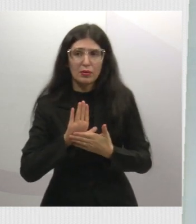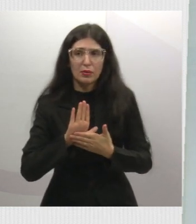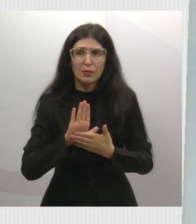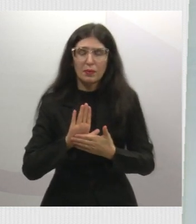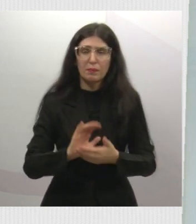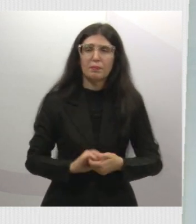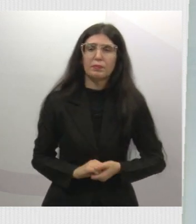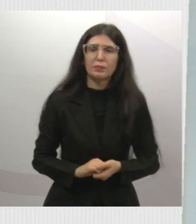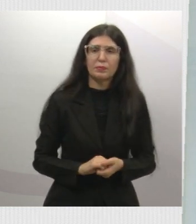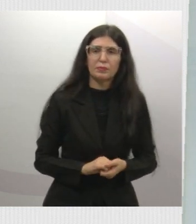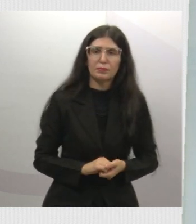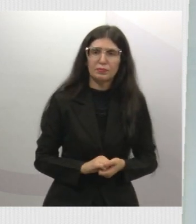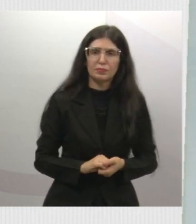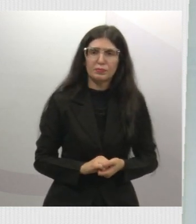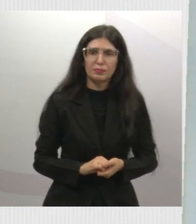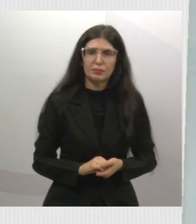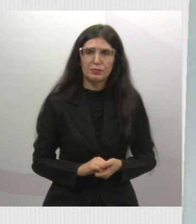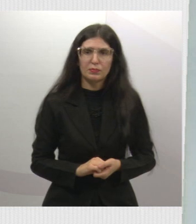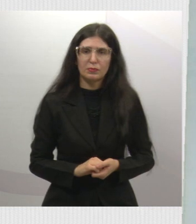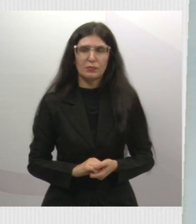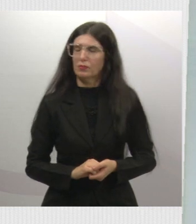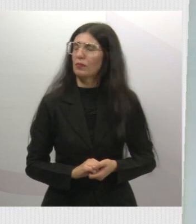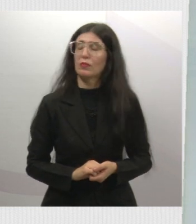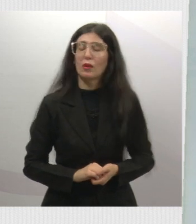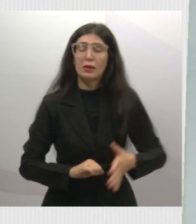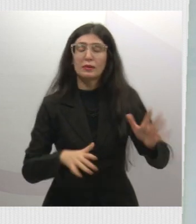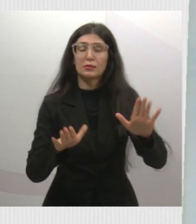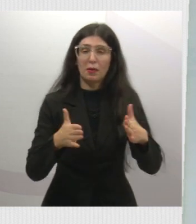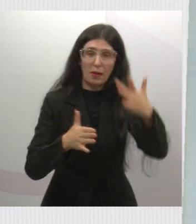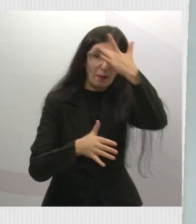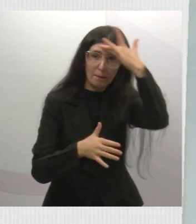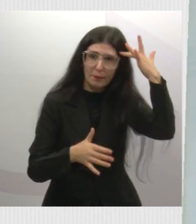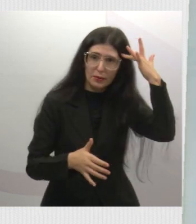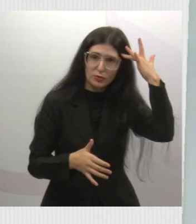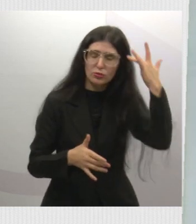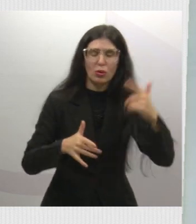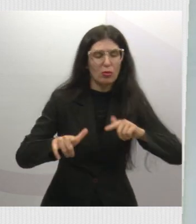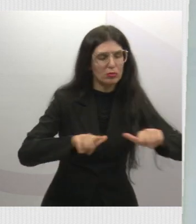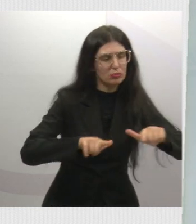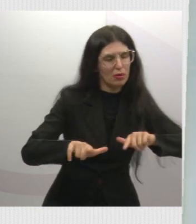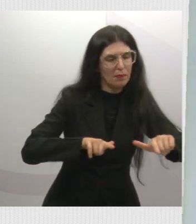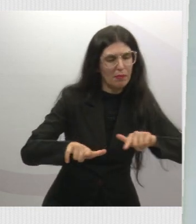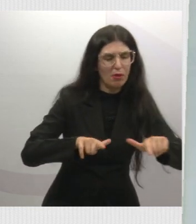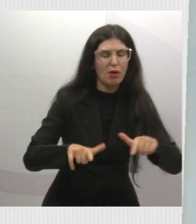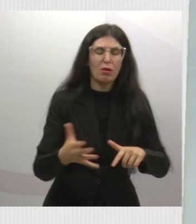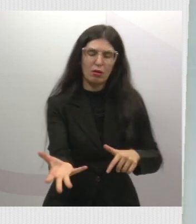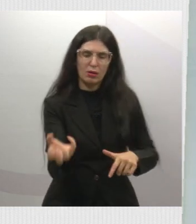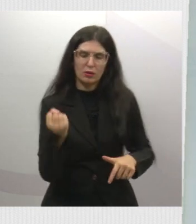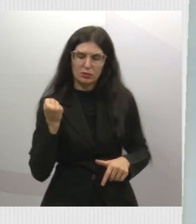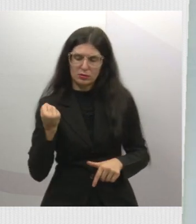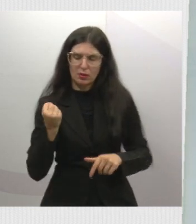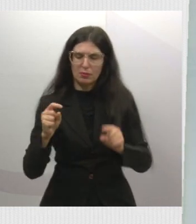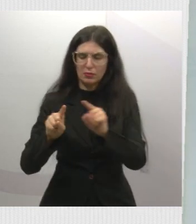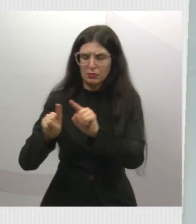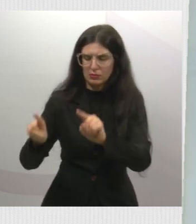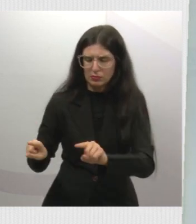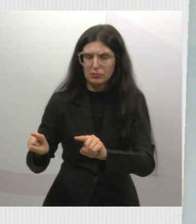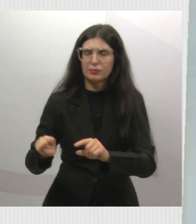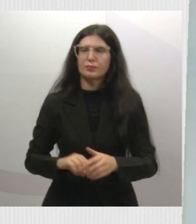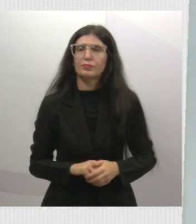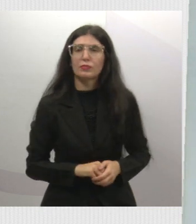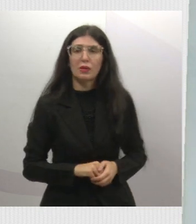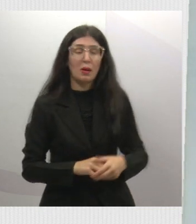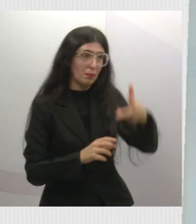pelo dinheiro do funcionário público. Então, as aplicações têm que ser muito bem geridas e trazer o maior número